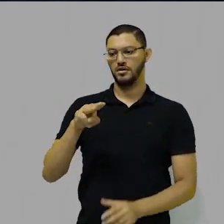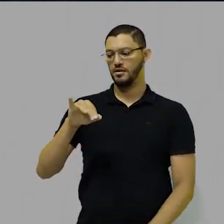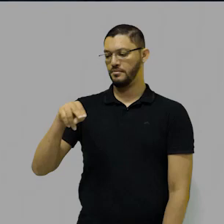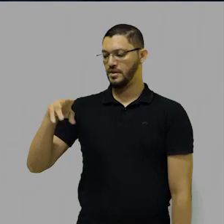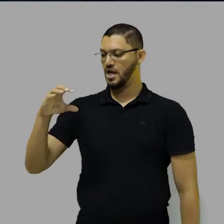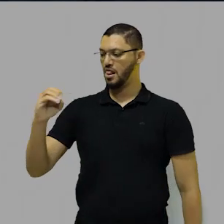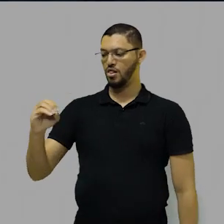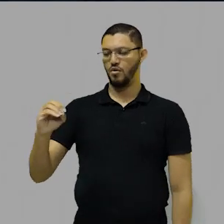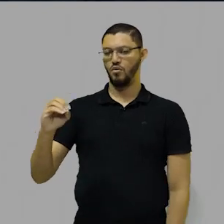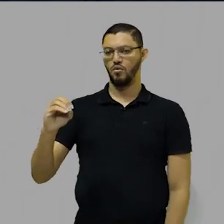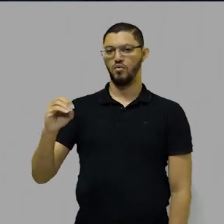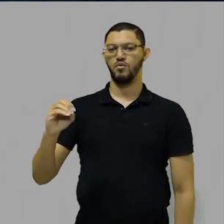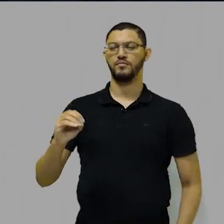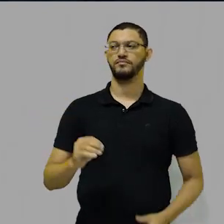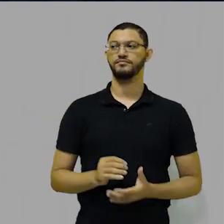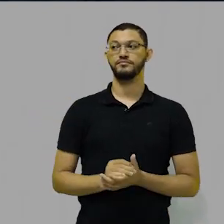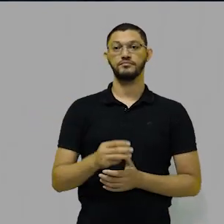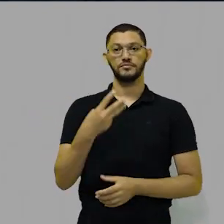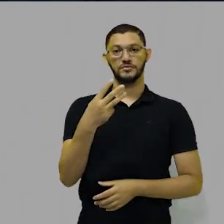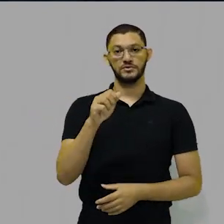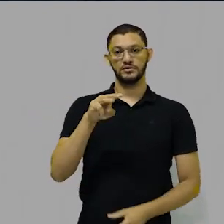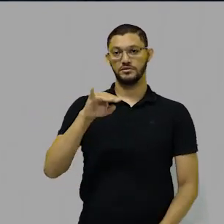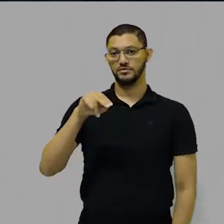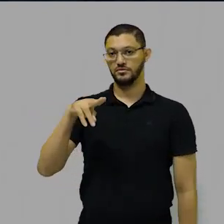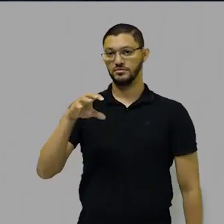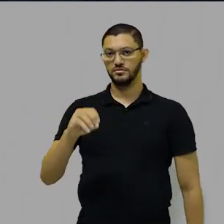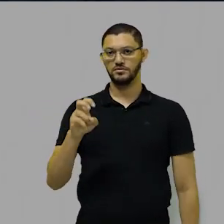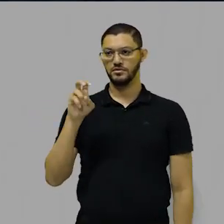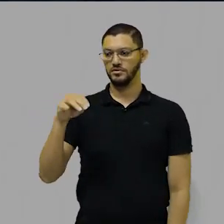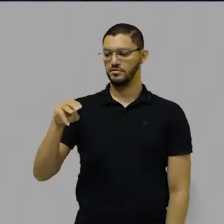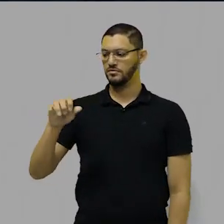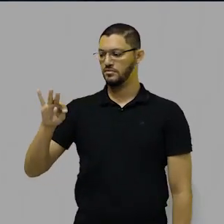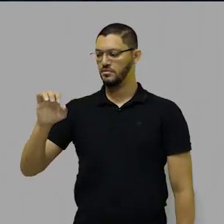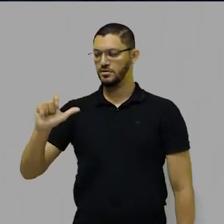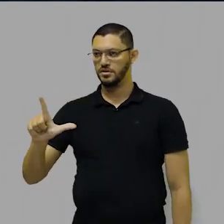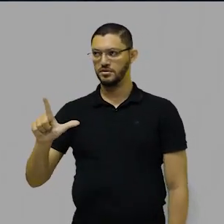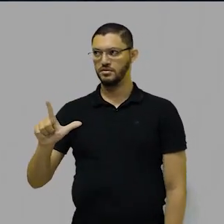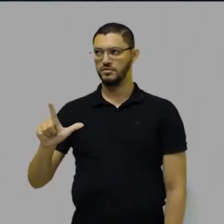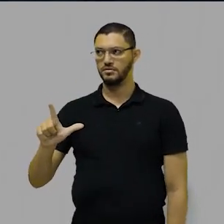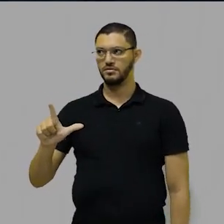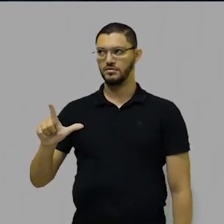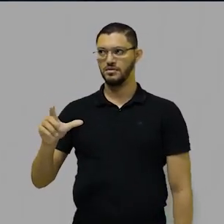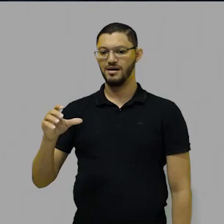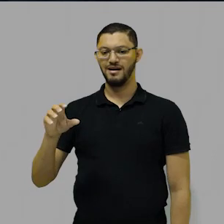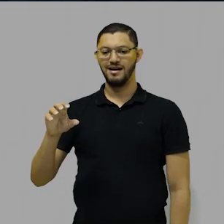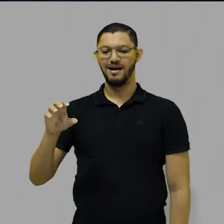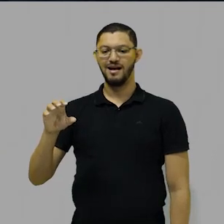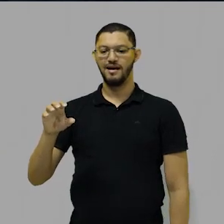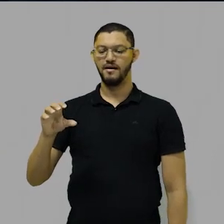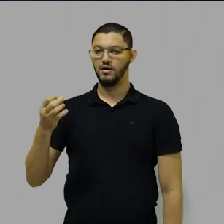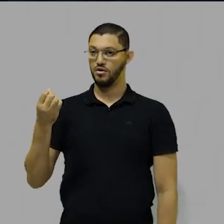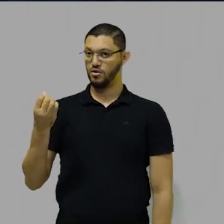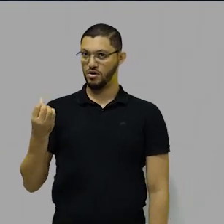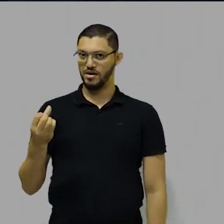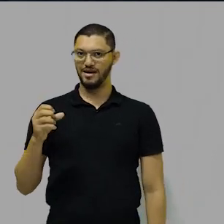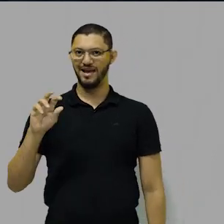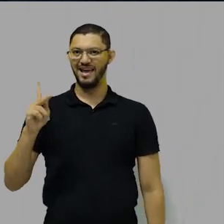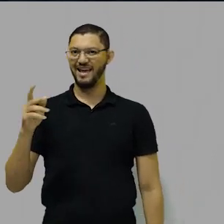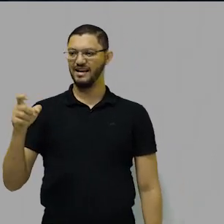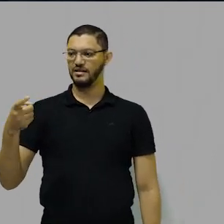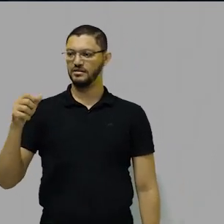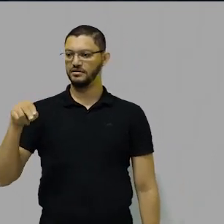amino. Então, 3 amino, 5 metil hexano. A numeração começando pelo lado mais